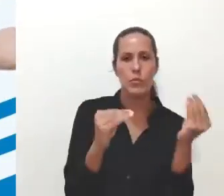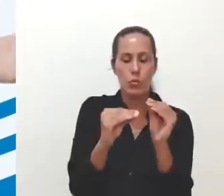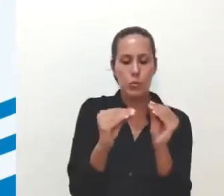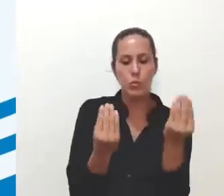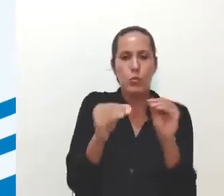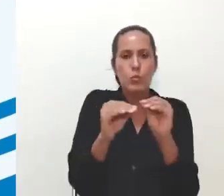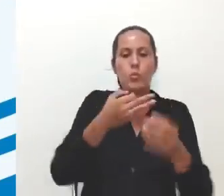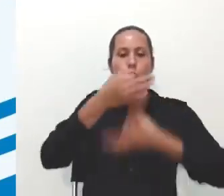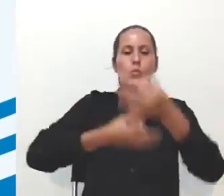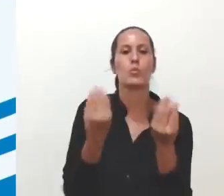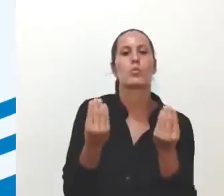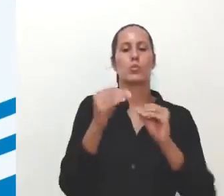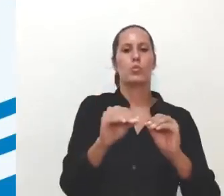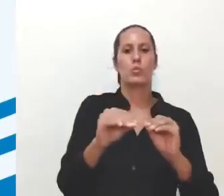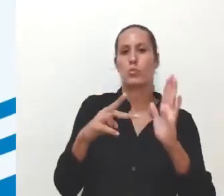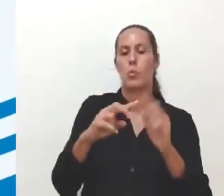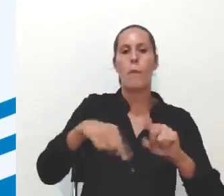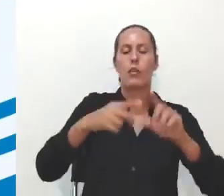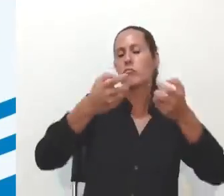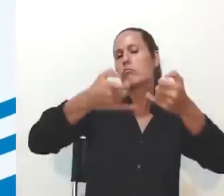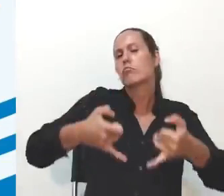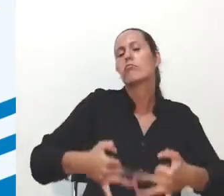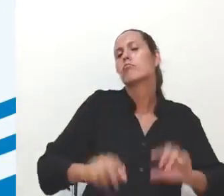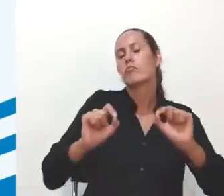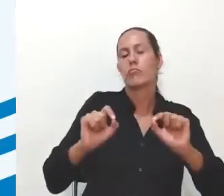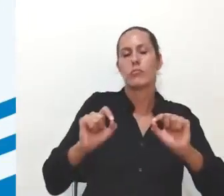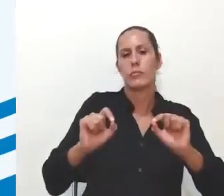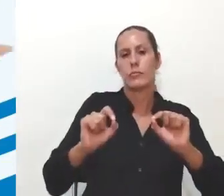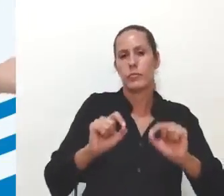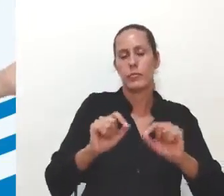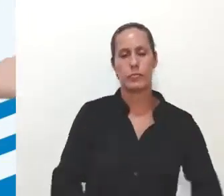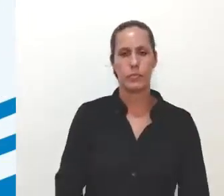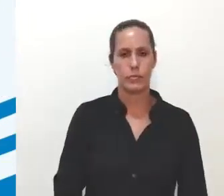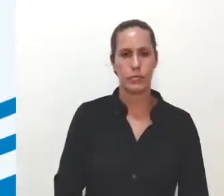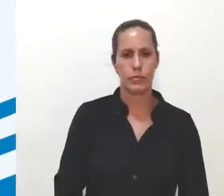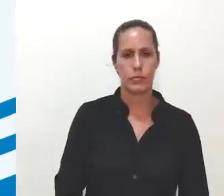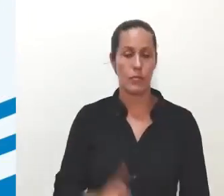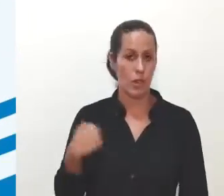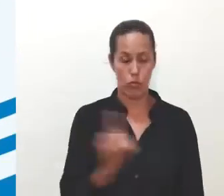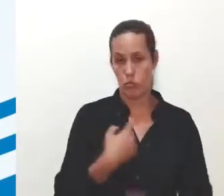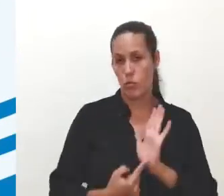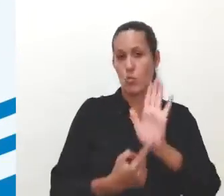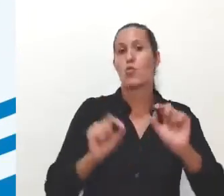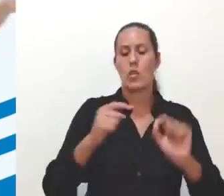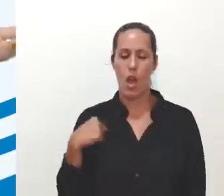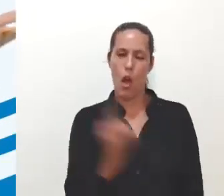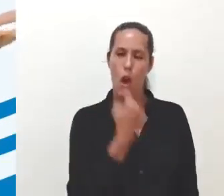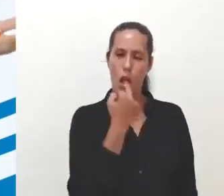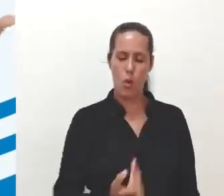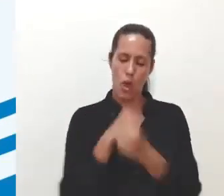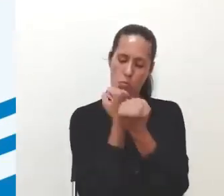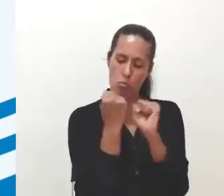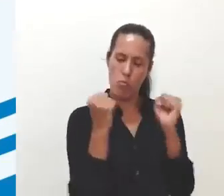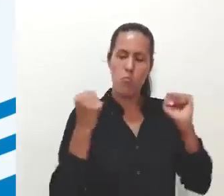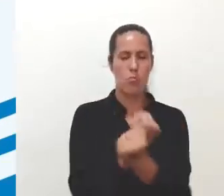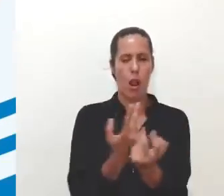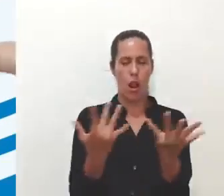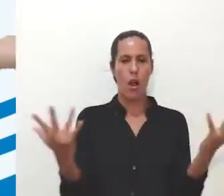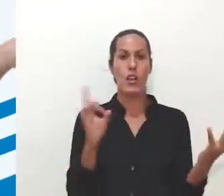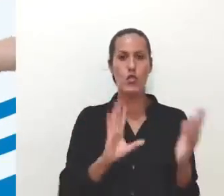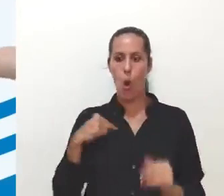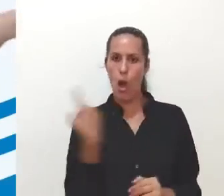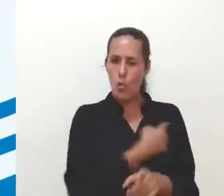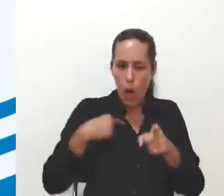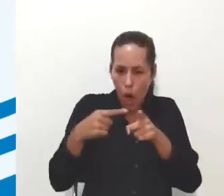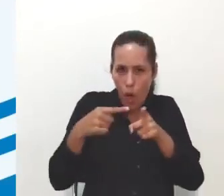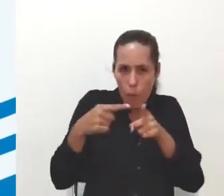aqui a sua contribuição junto com a definição do que isso quer dizer e posta aqui nos comentários. Vamos mostrar que a nossa língua é